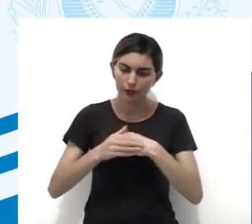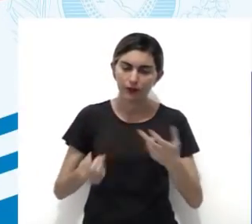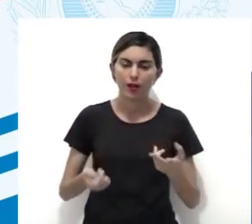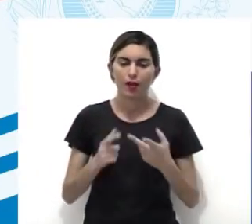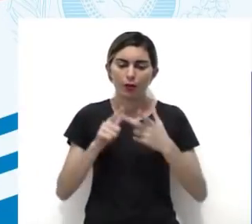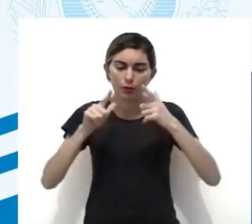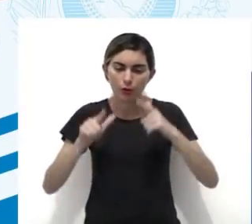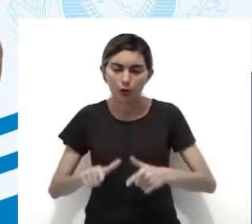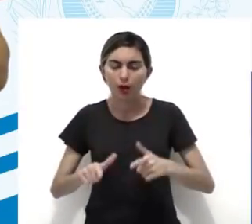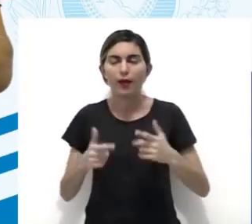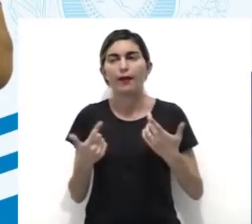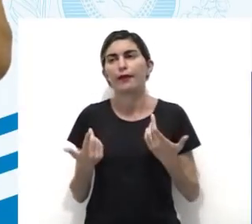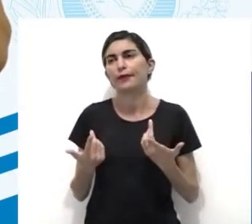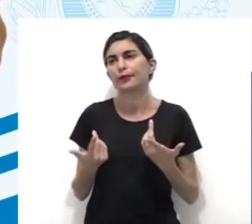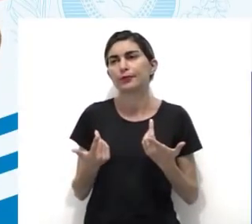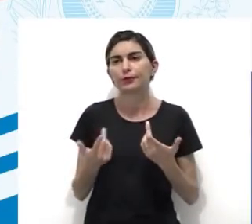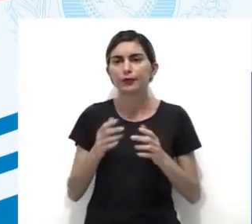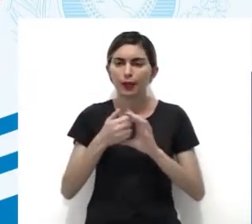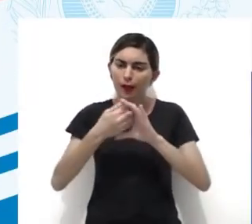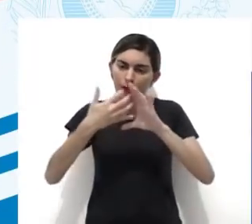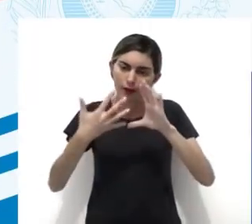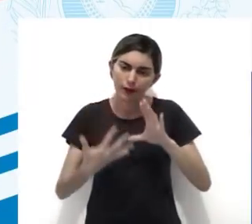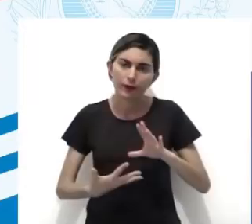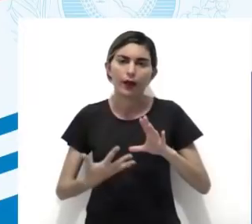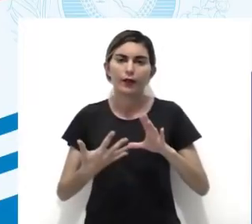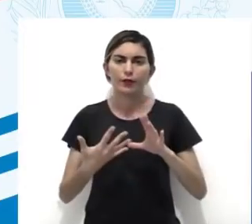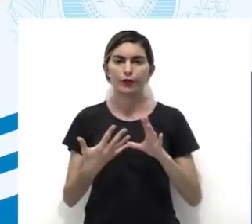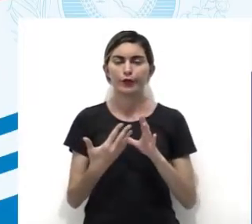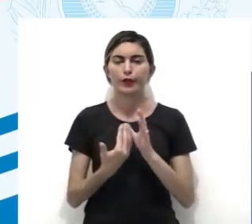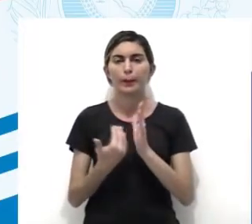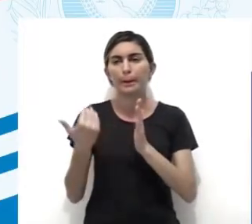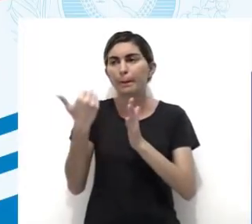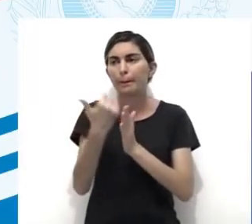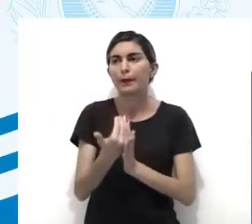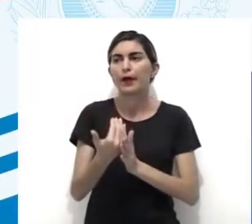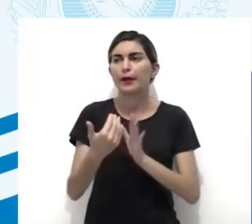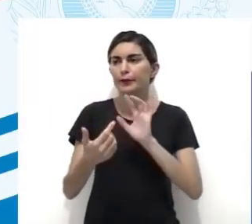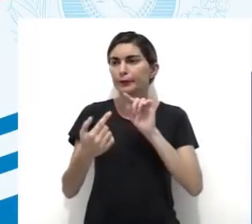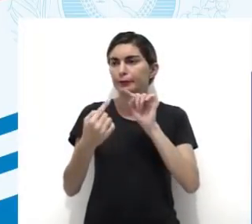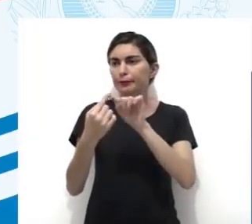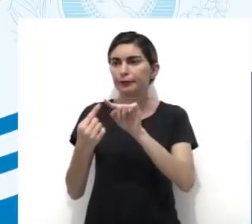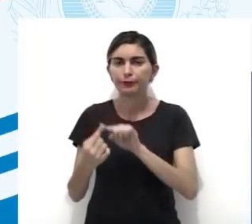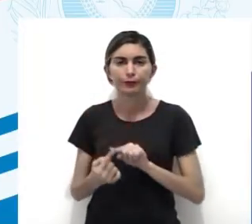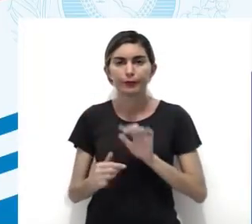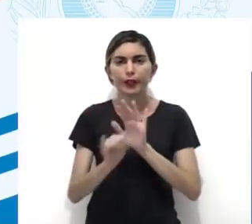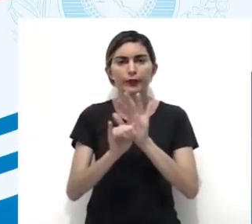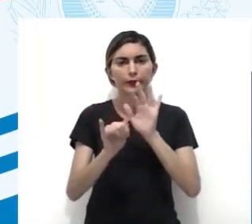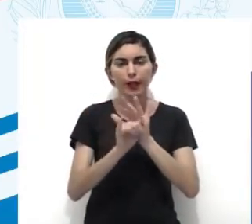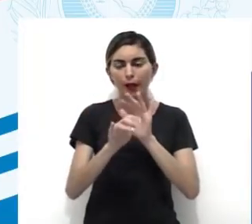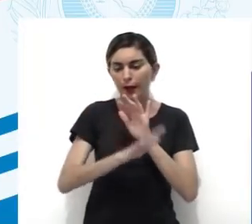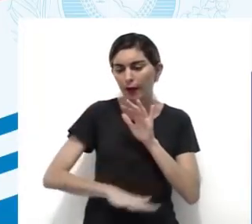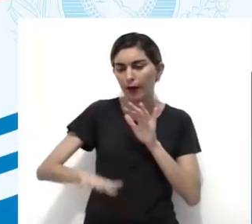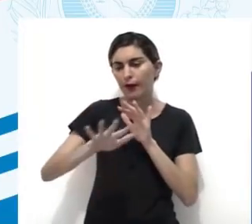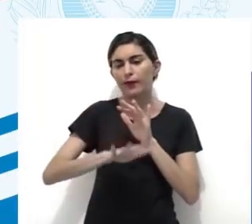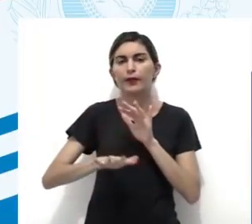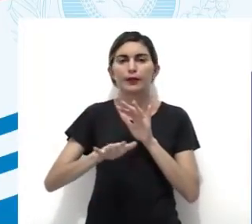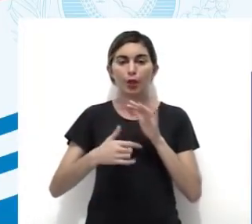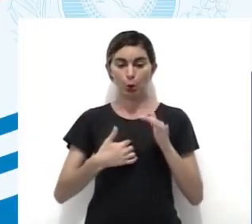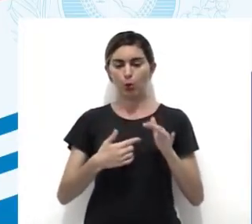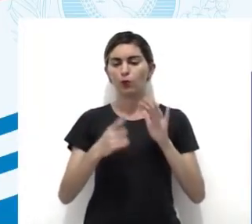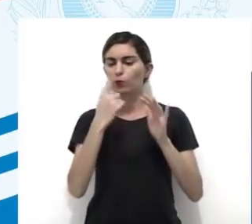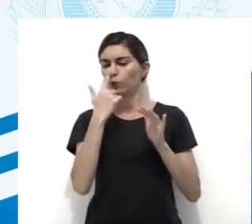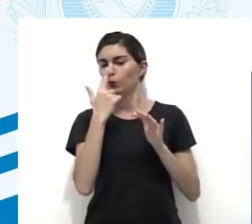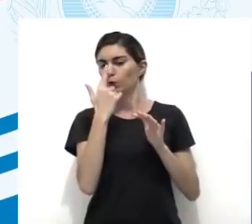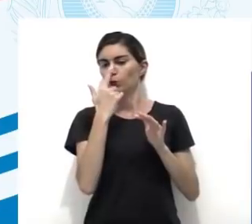o local é o lugar das características mais ligadas à identidade, né? Eu me identifico com